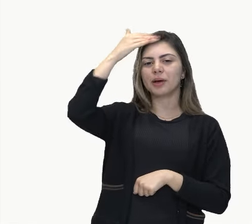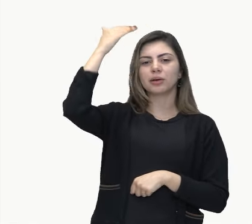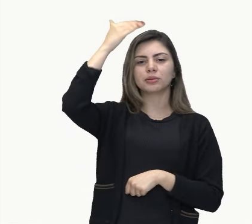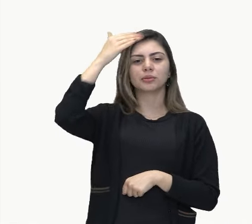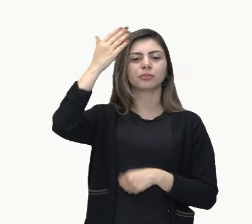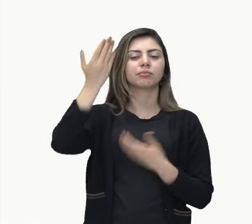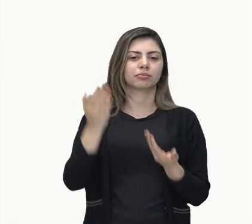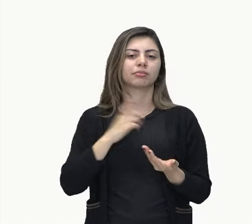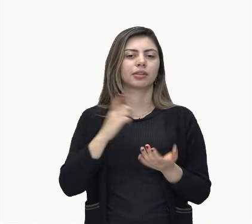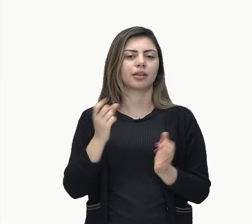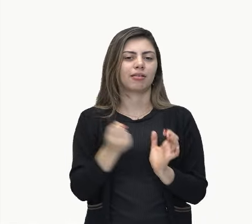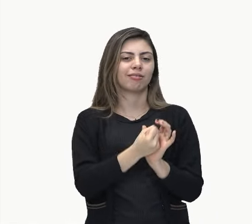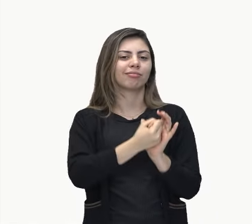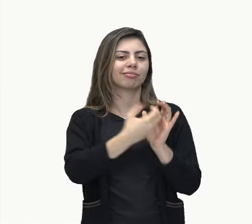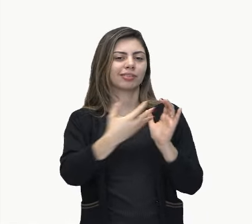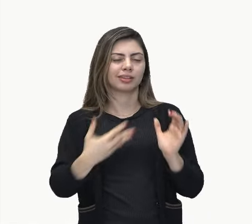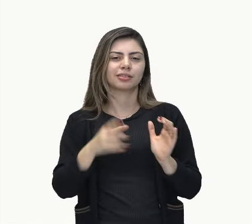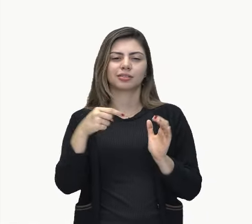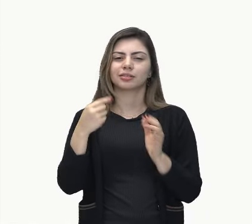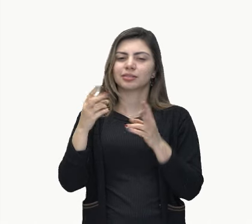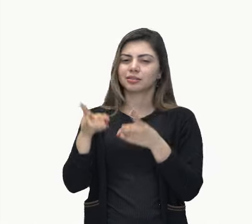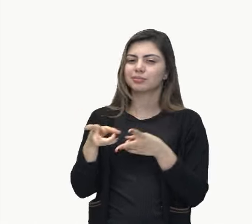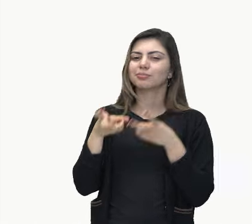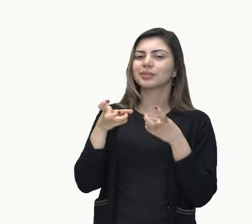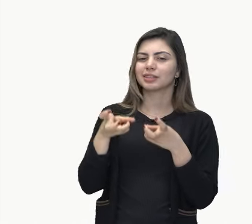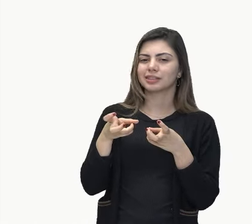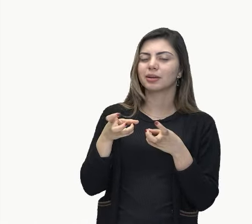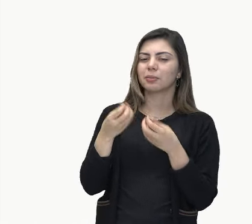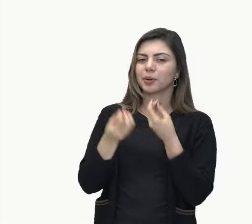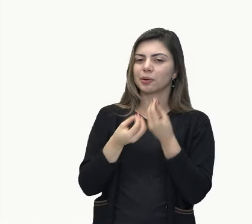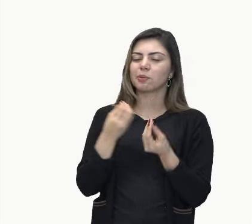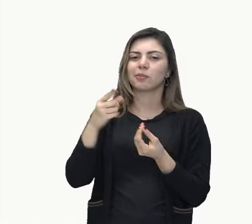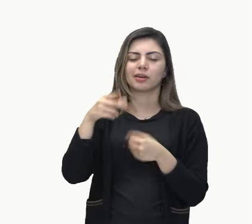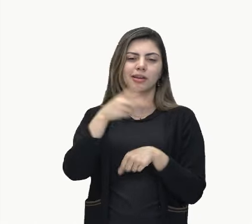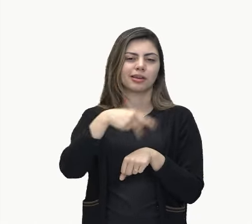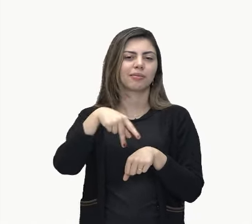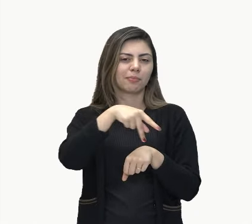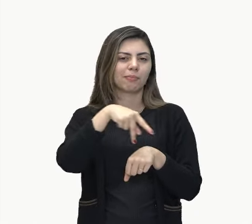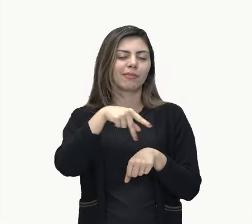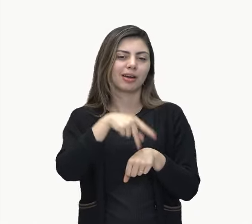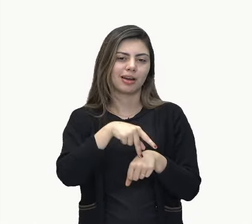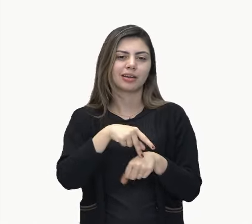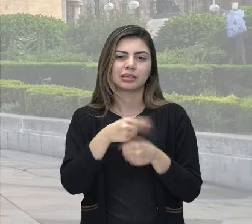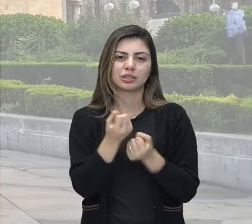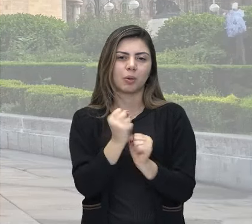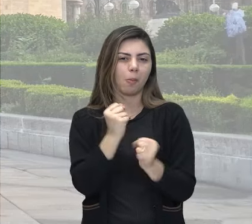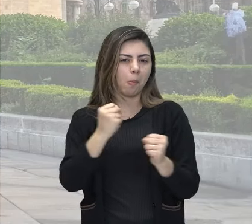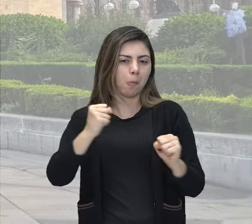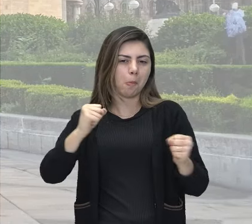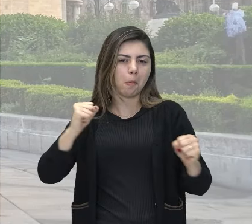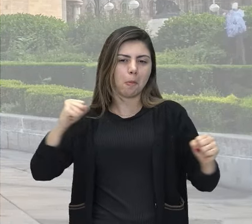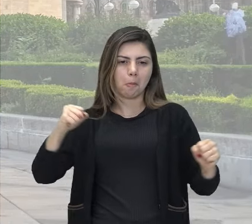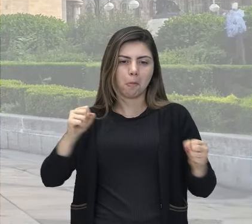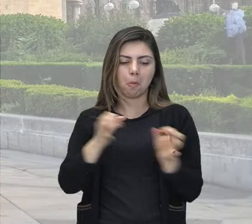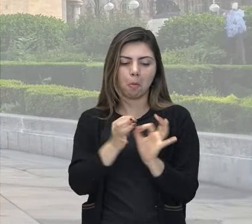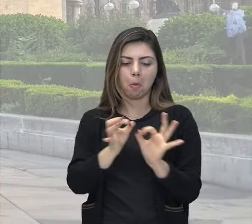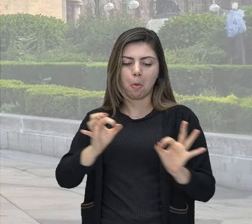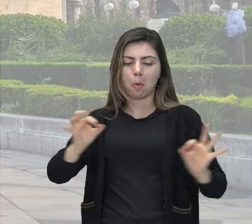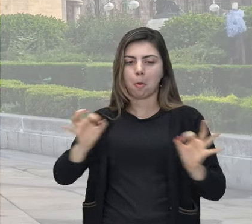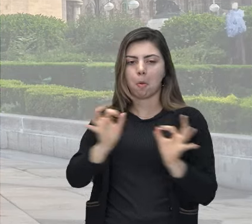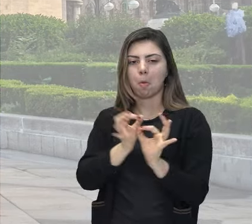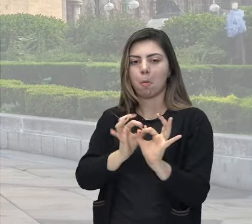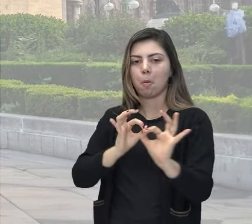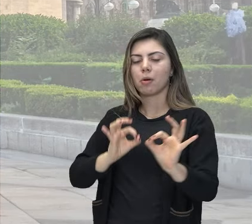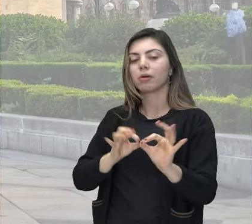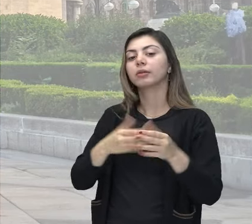suas características, né, a gente observa que acaba sendo um país relativamente extenso, tá? Então, a sua